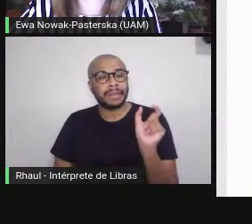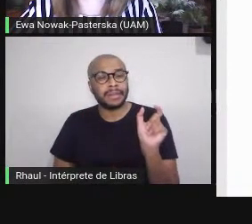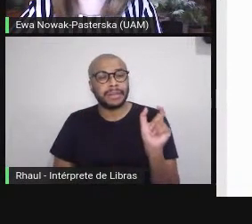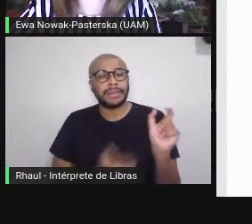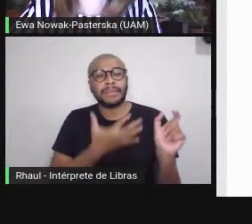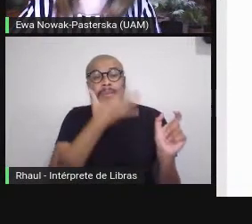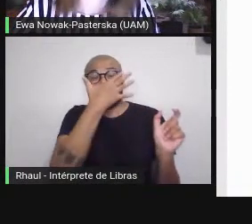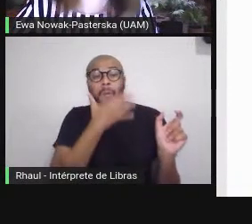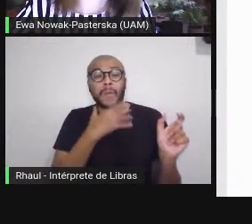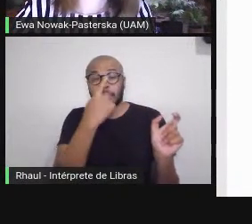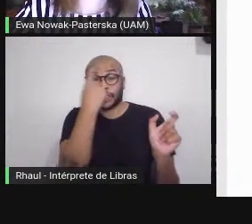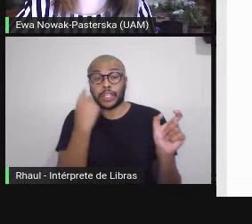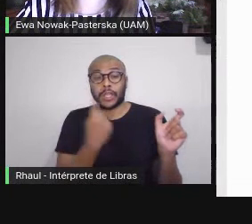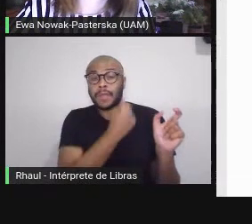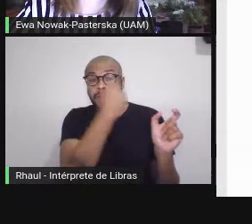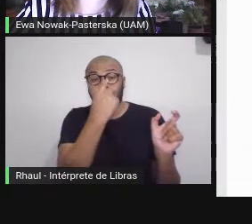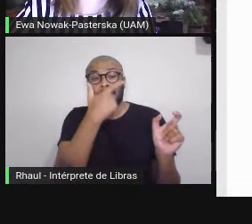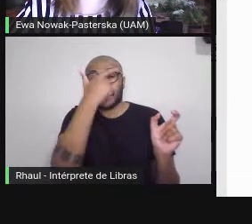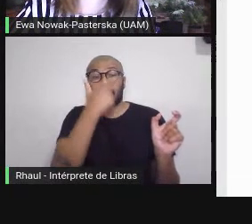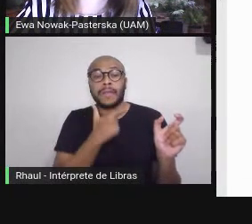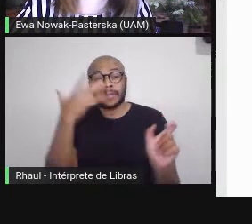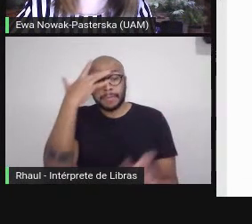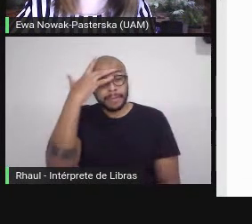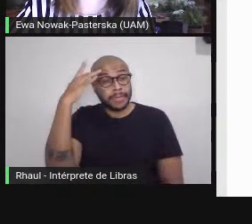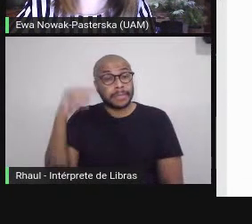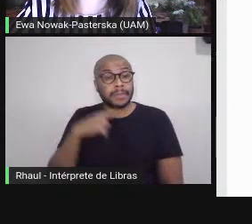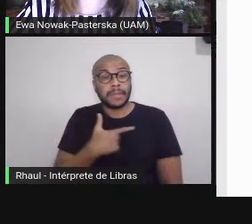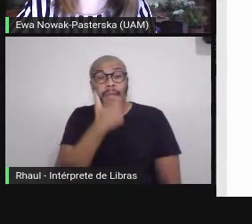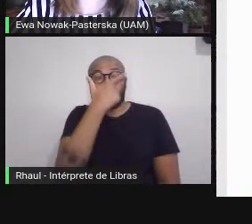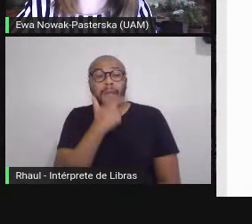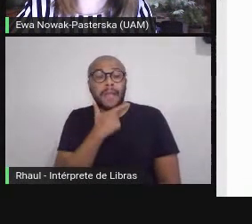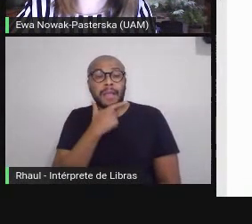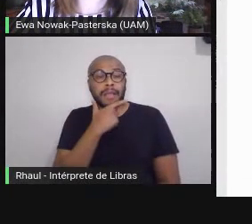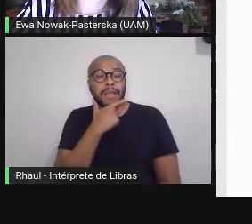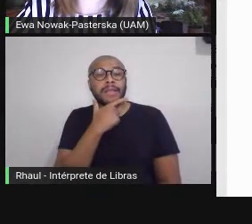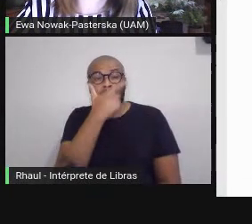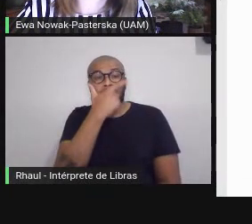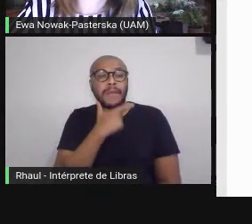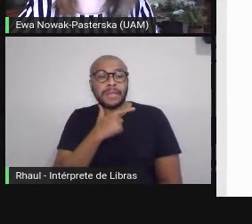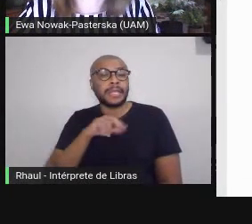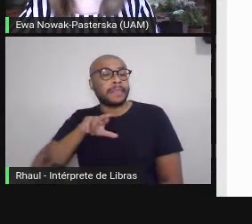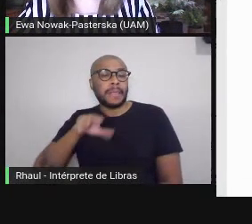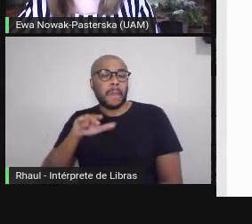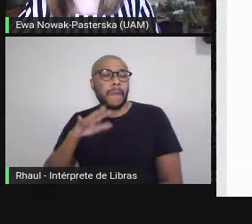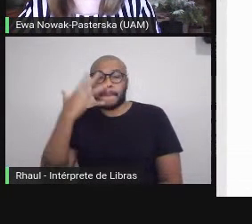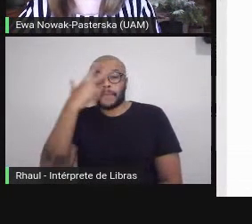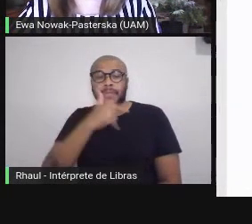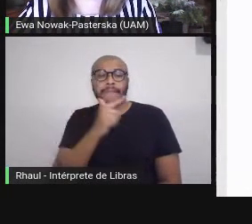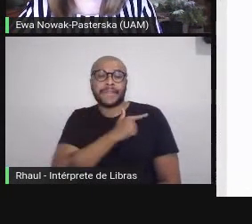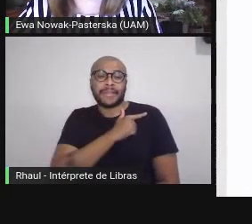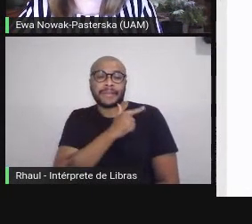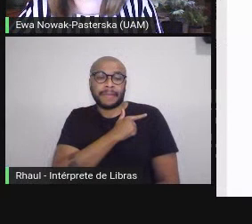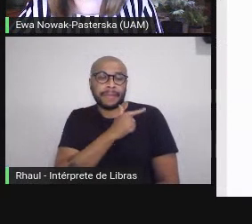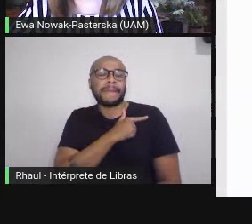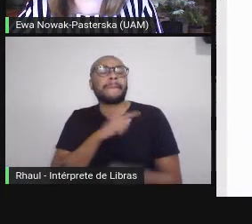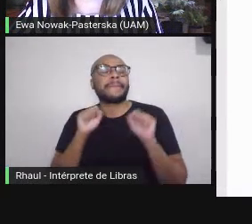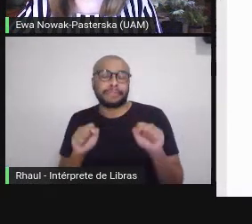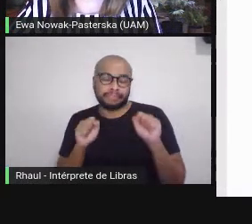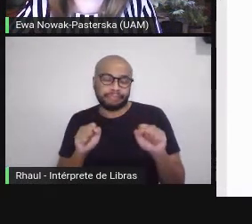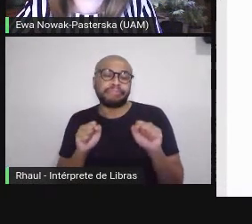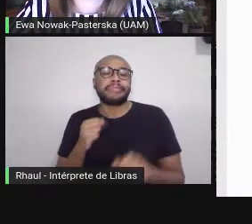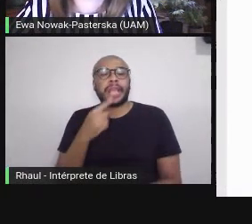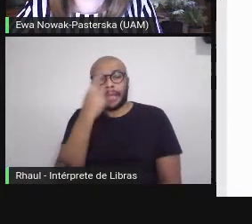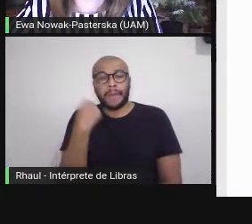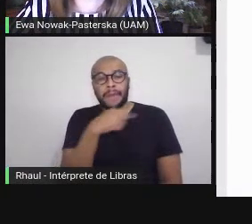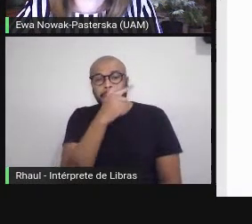rosto. Então, provavelmente uma pessoa que tinha um rosto muito característico, talvez não muito bonito. Também podia ser uma pessoa que